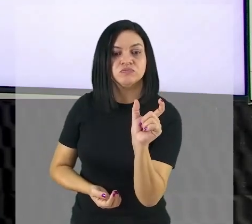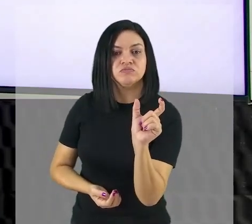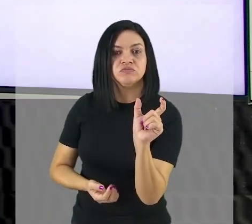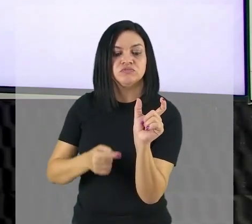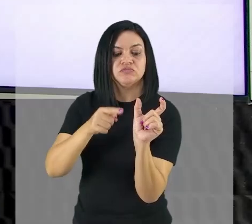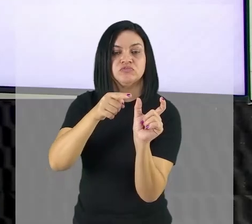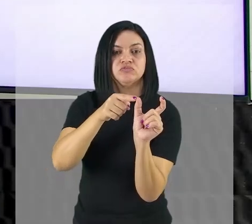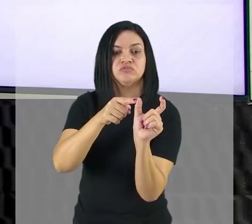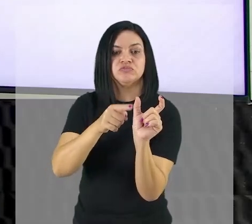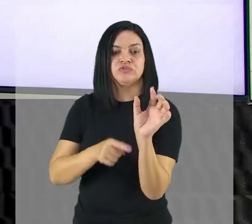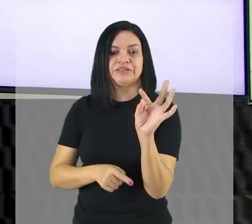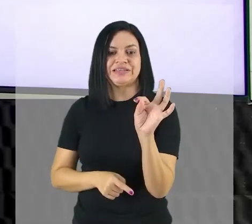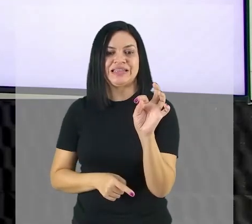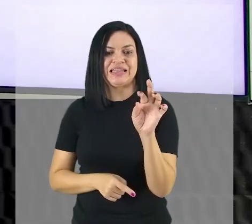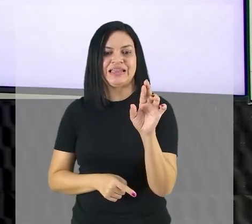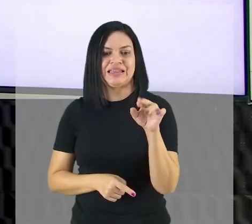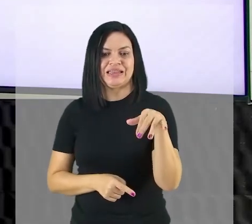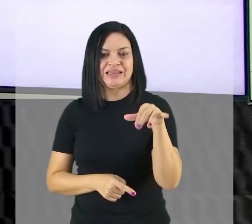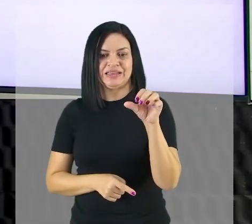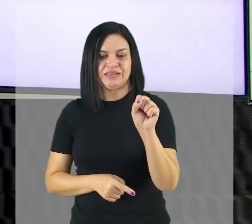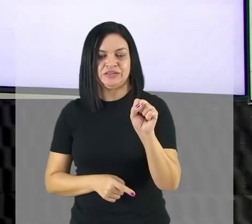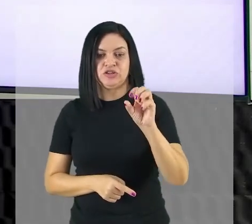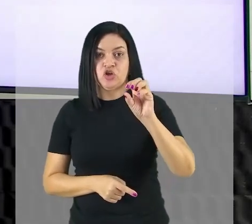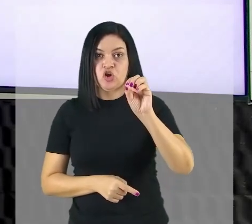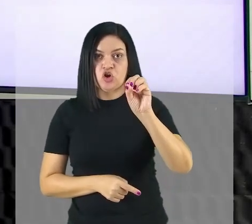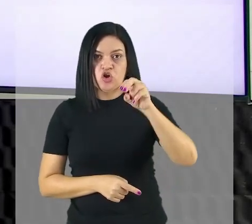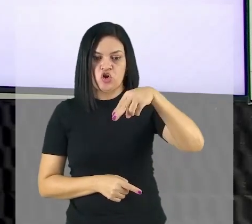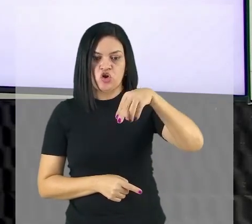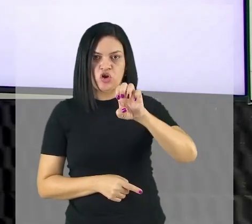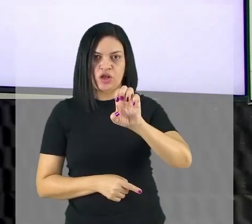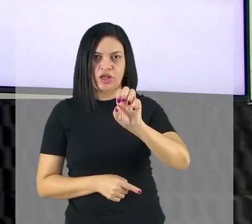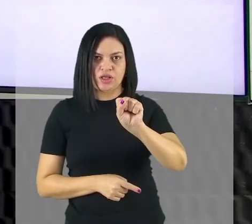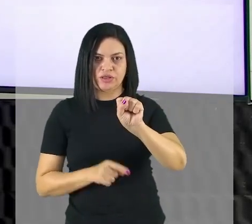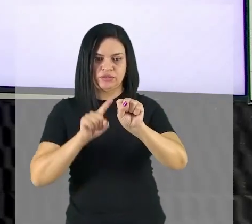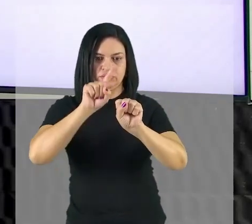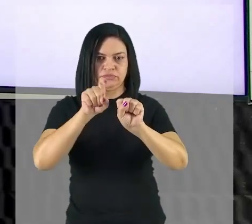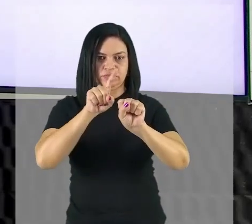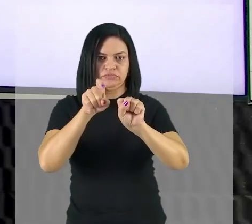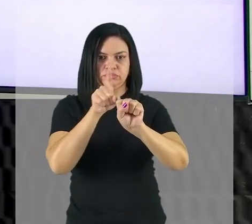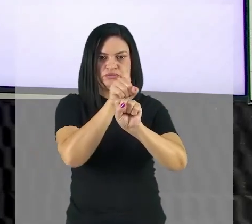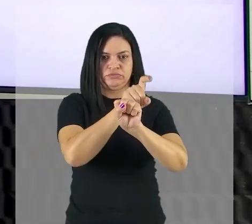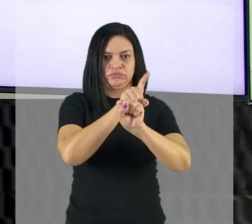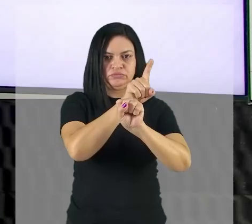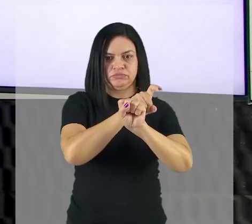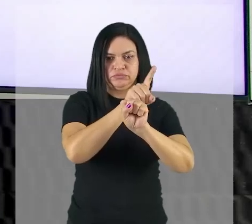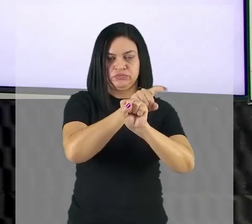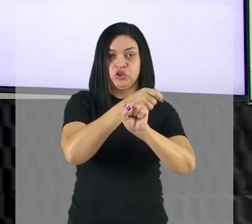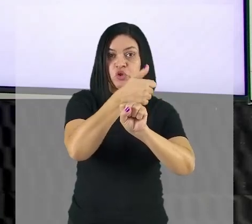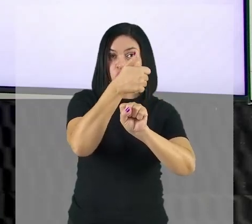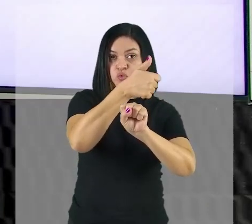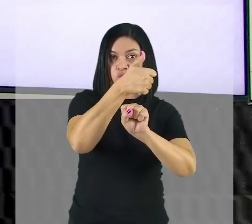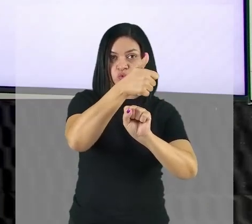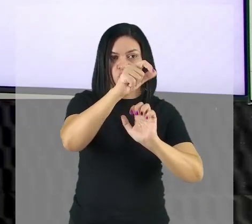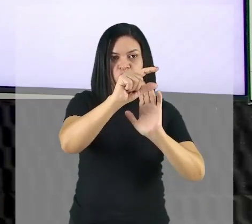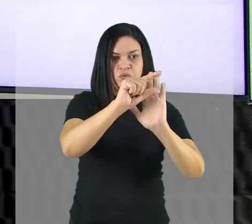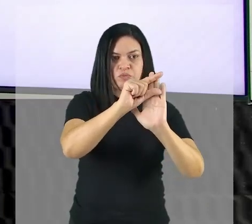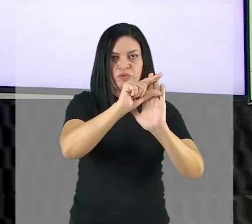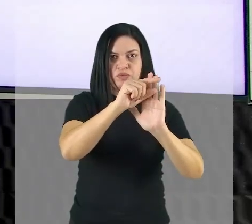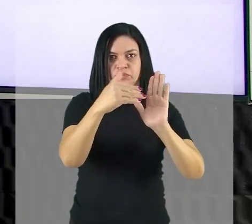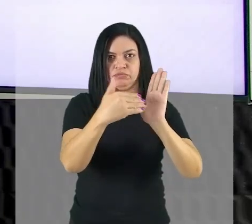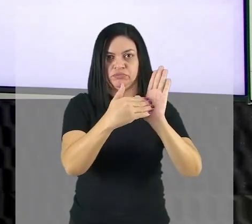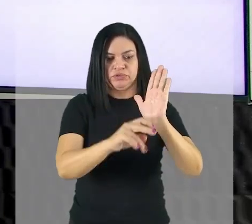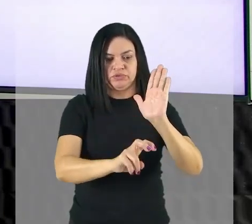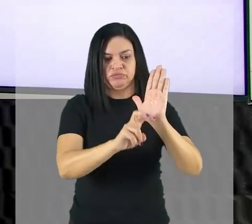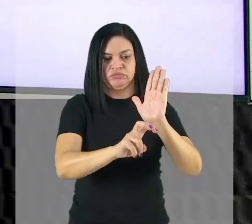termos ones que aparecem no texto, aparecem destacados no primeiro e no quinto parágrafo, nesse texto se referem a